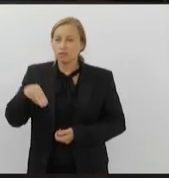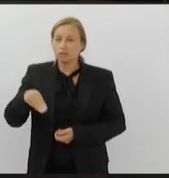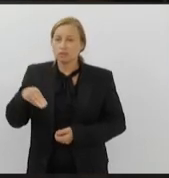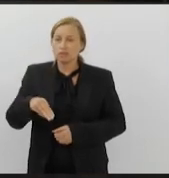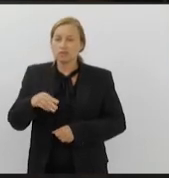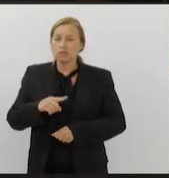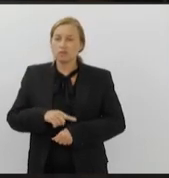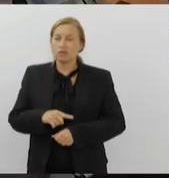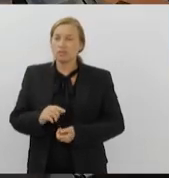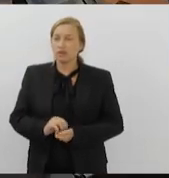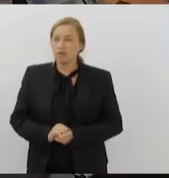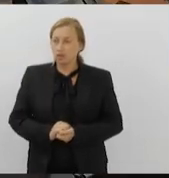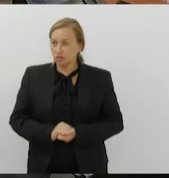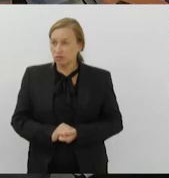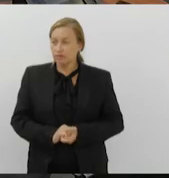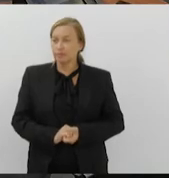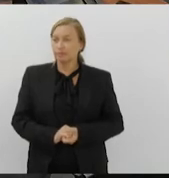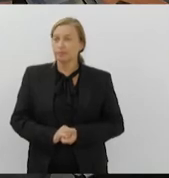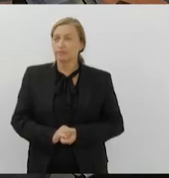minutos.